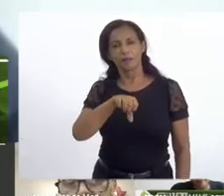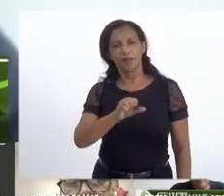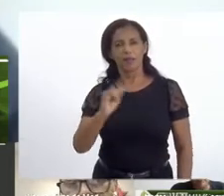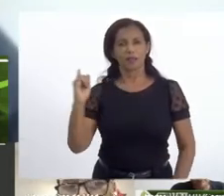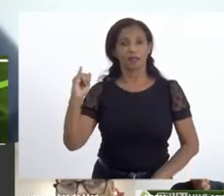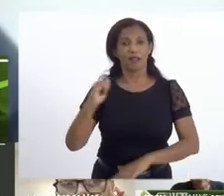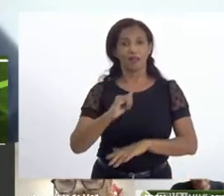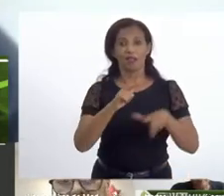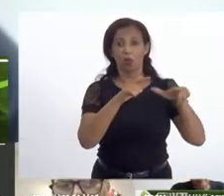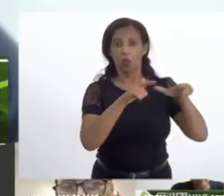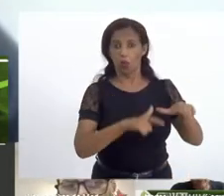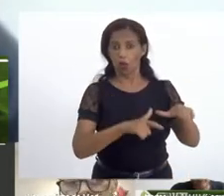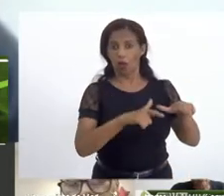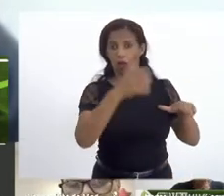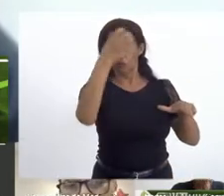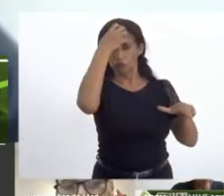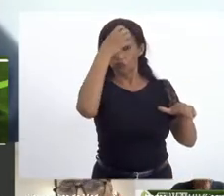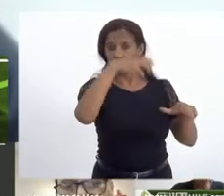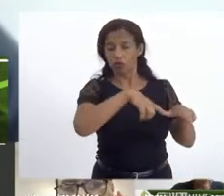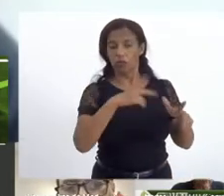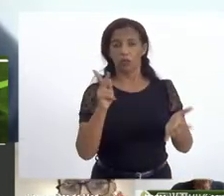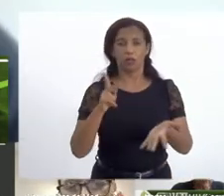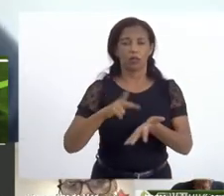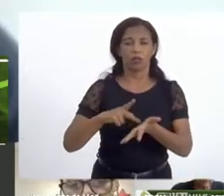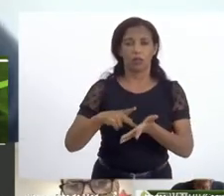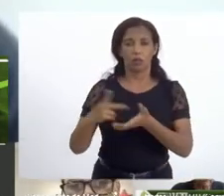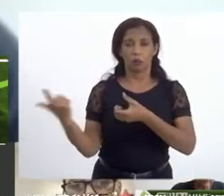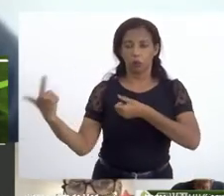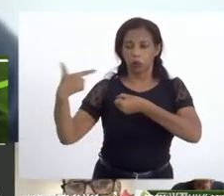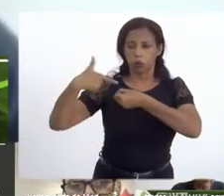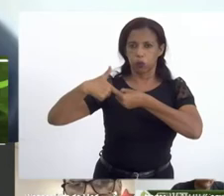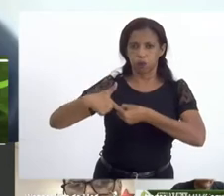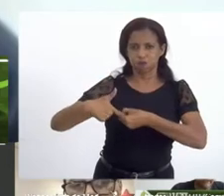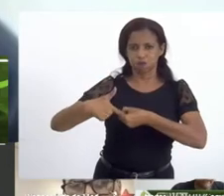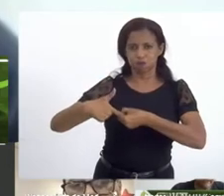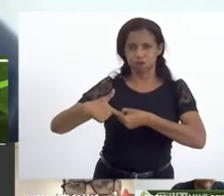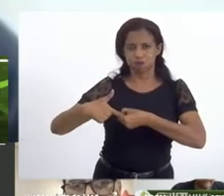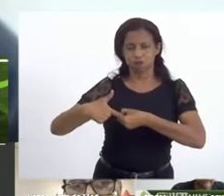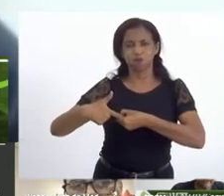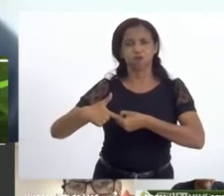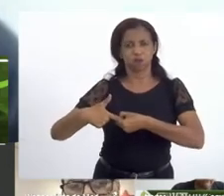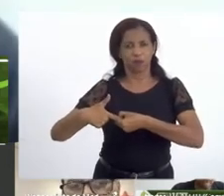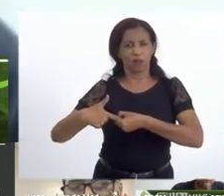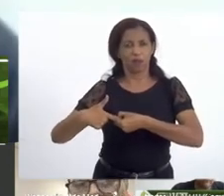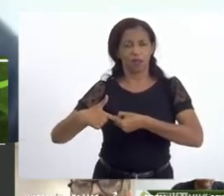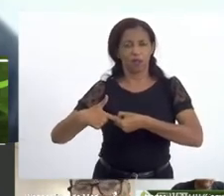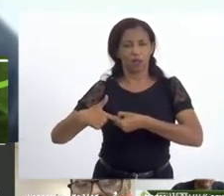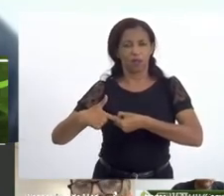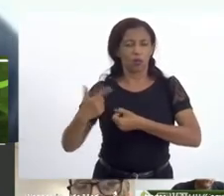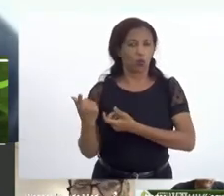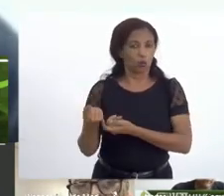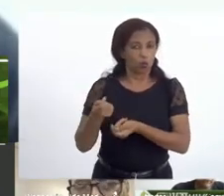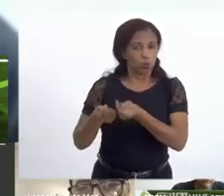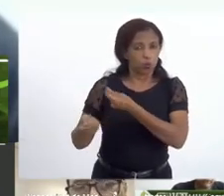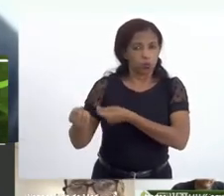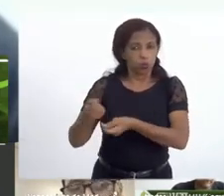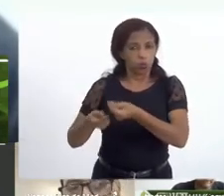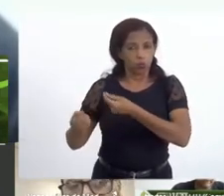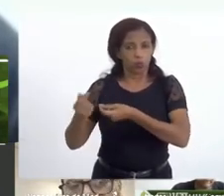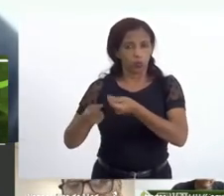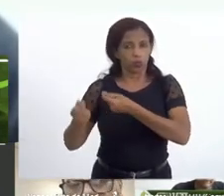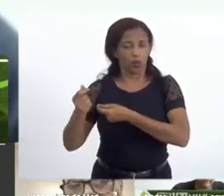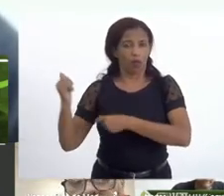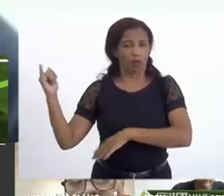aviação regional, porque realmente a questão combustível no componente custo